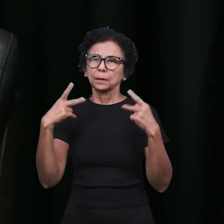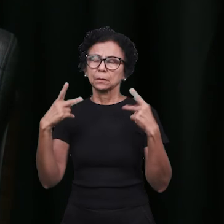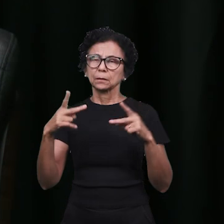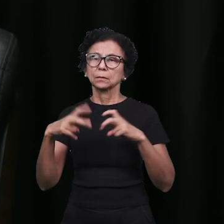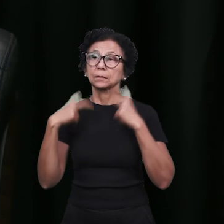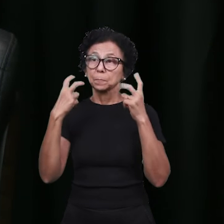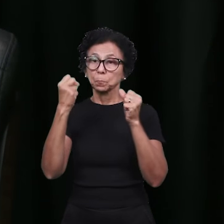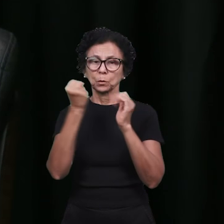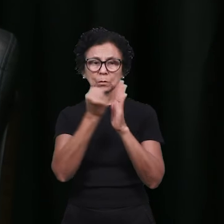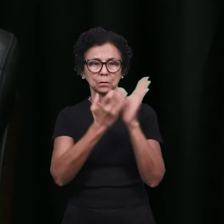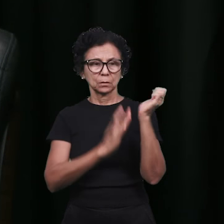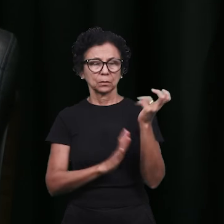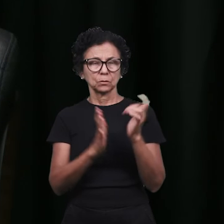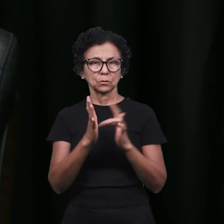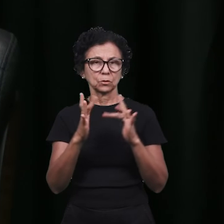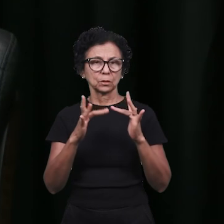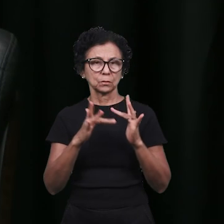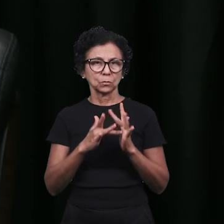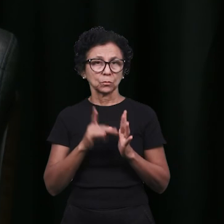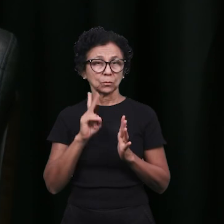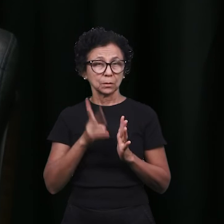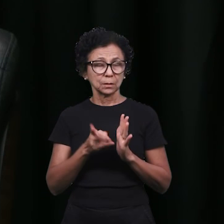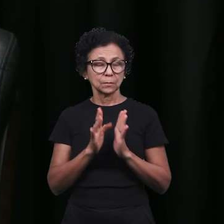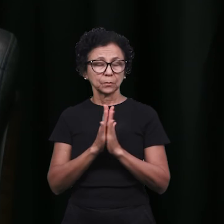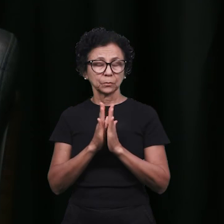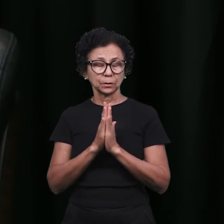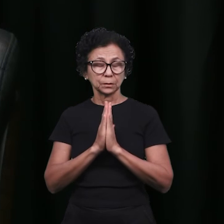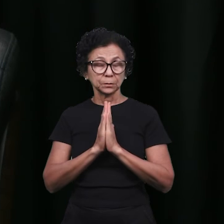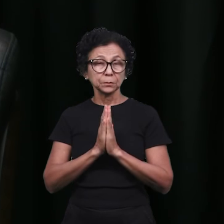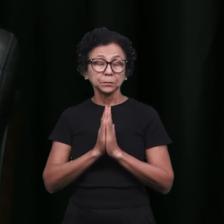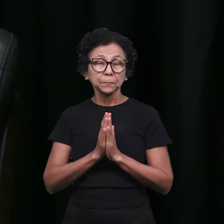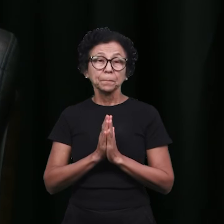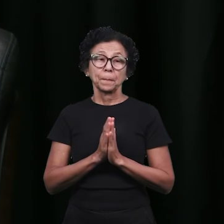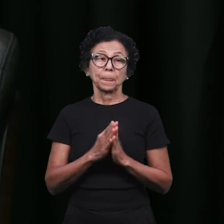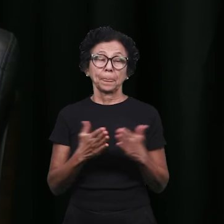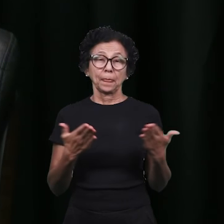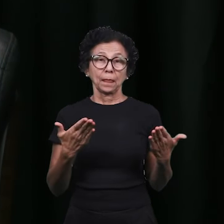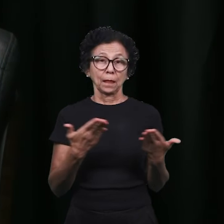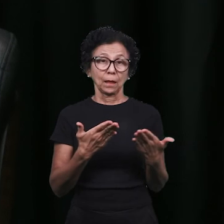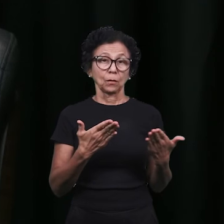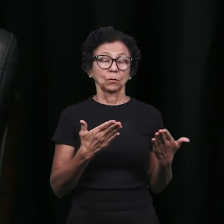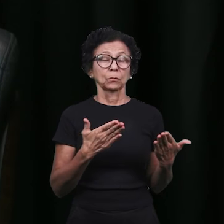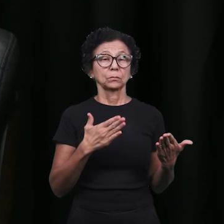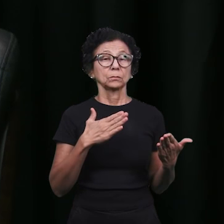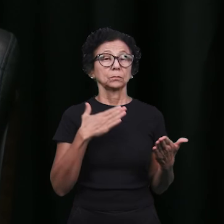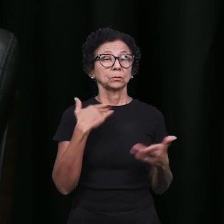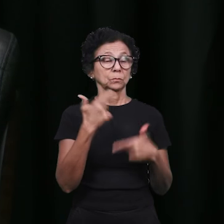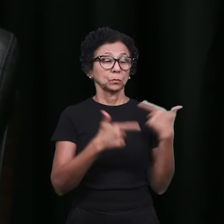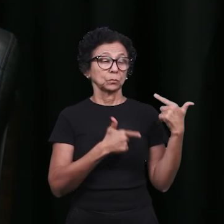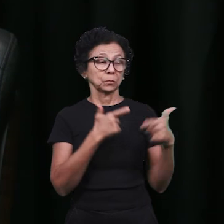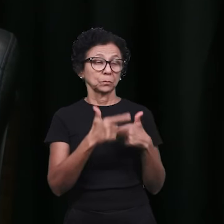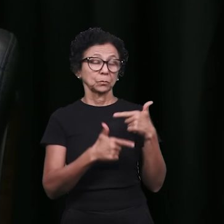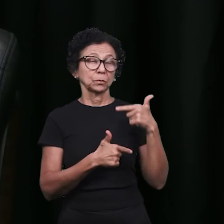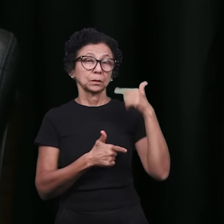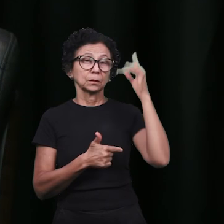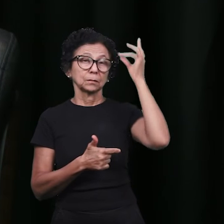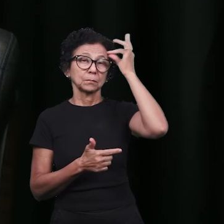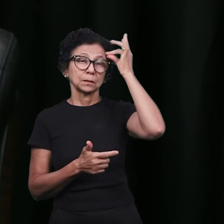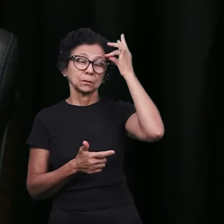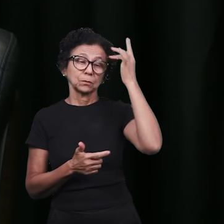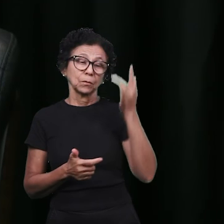sangue de Jesus, vivemos no clamor, porque essa luta que hoje é travada no âmbito espiritual,